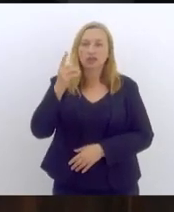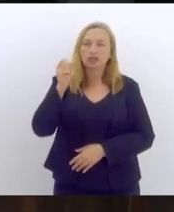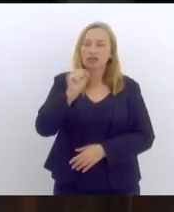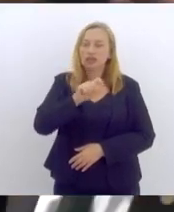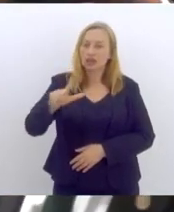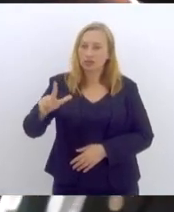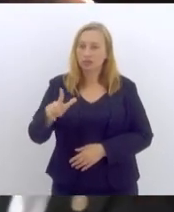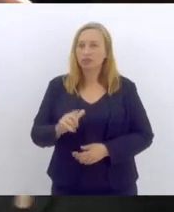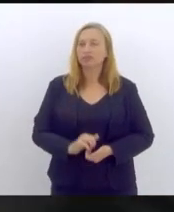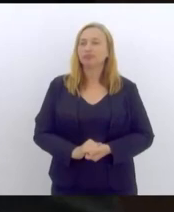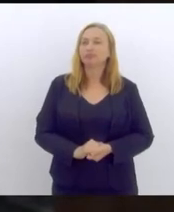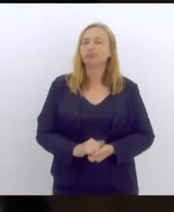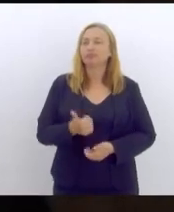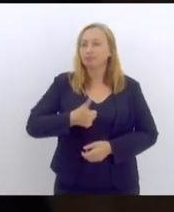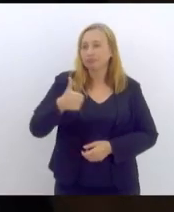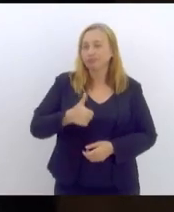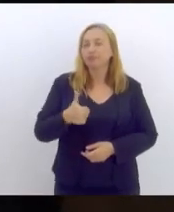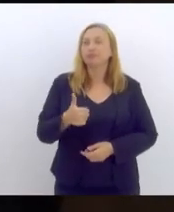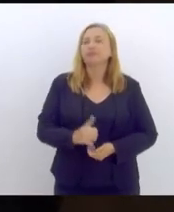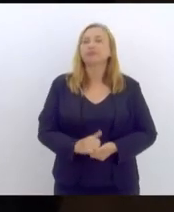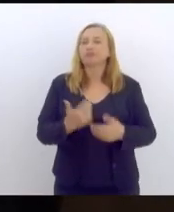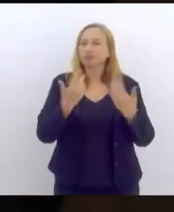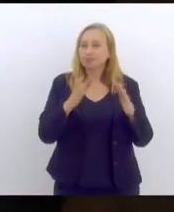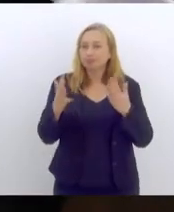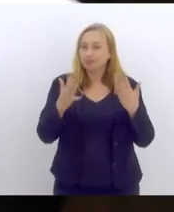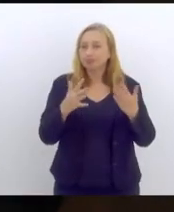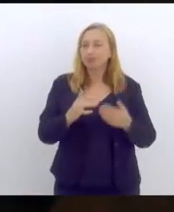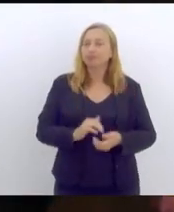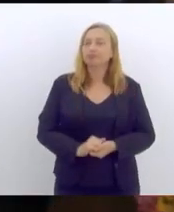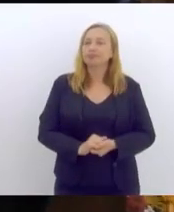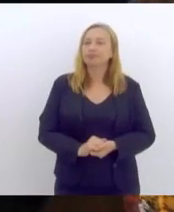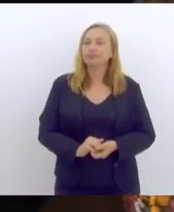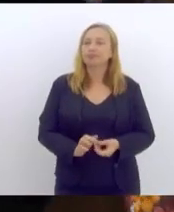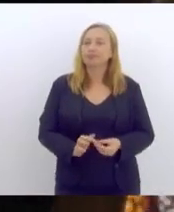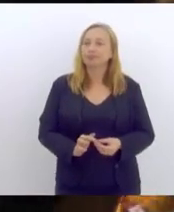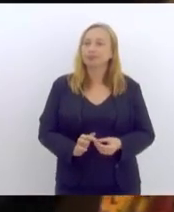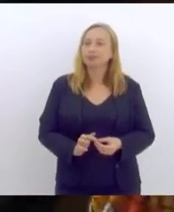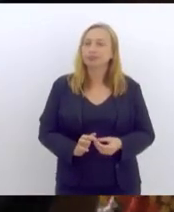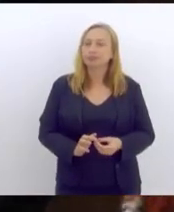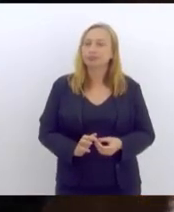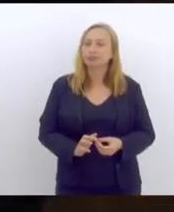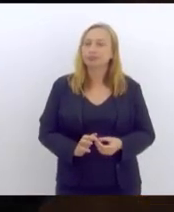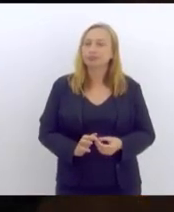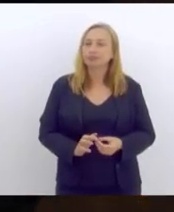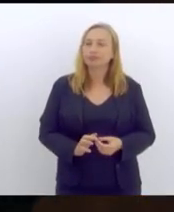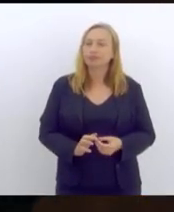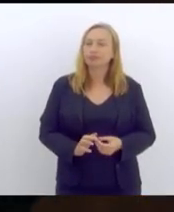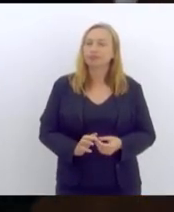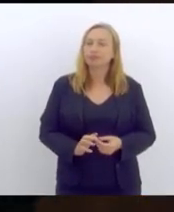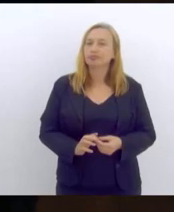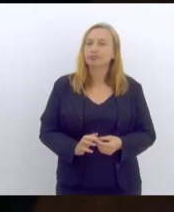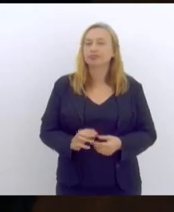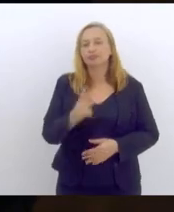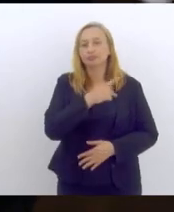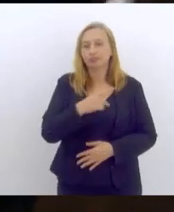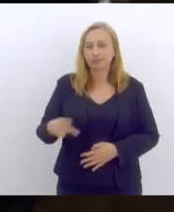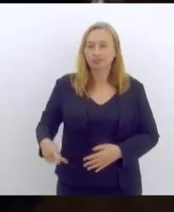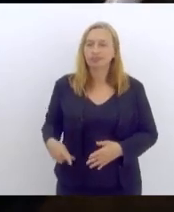Librelon. Presidente, primeiramente eu quero parabenizá-lo por estar à frente desta casa como